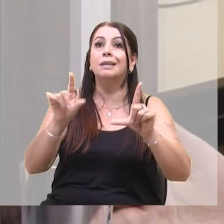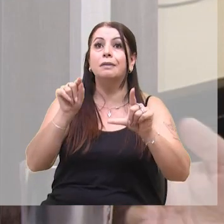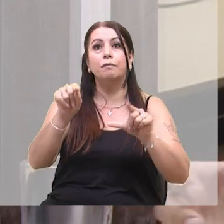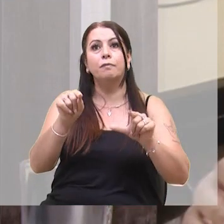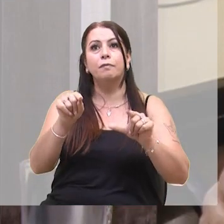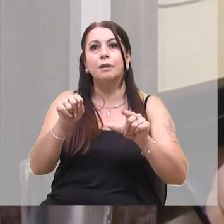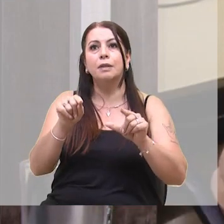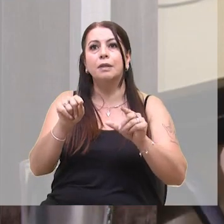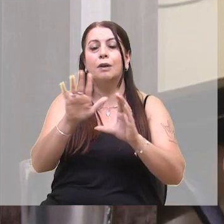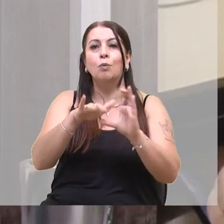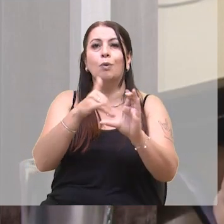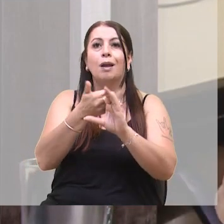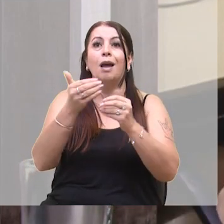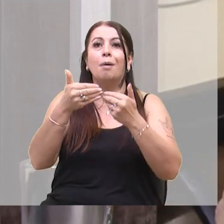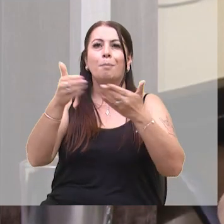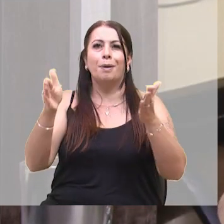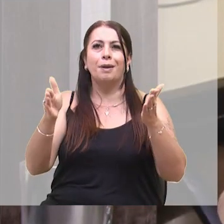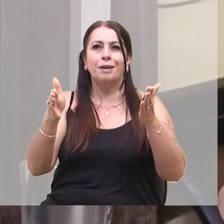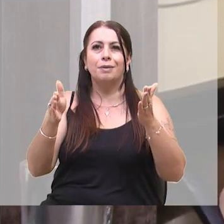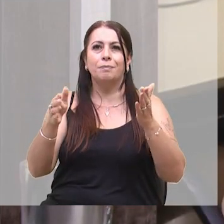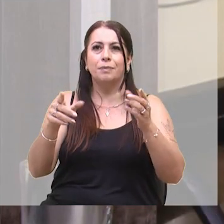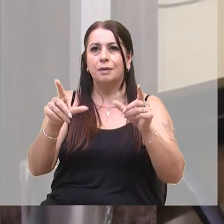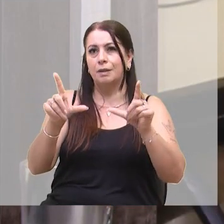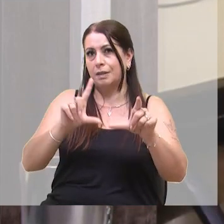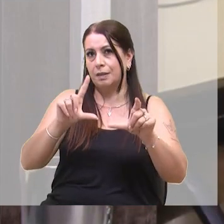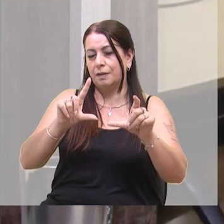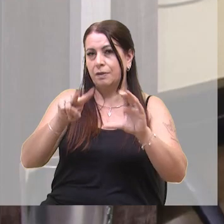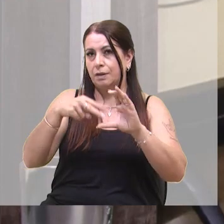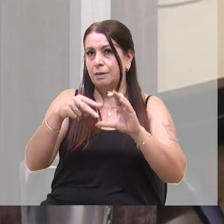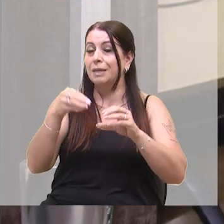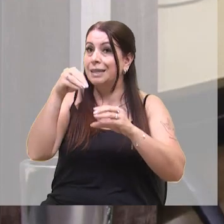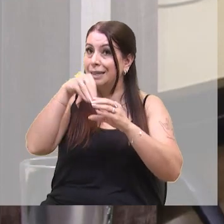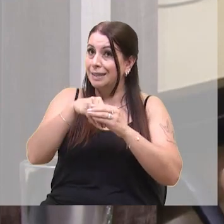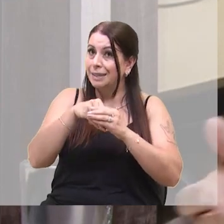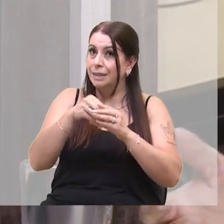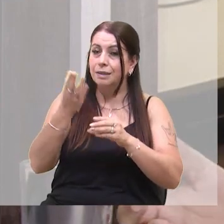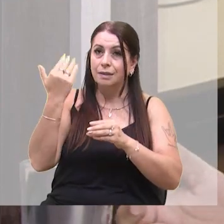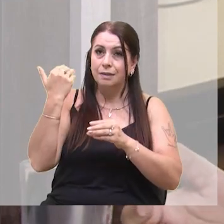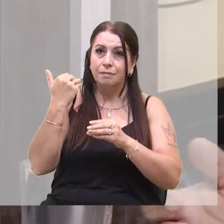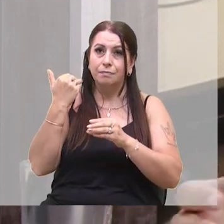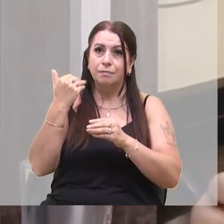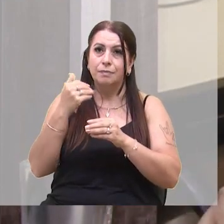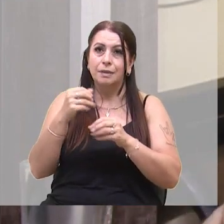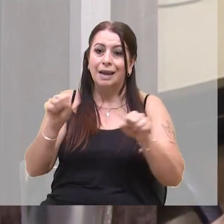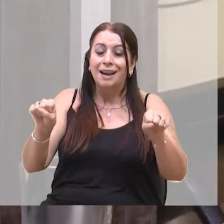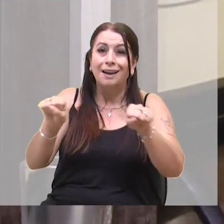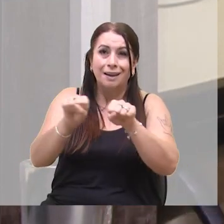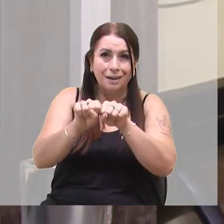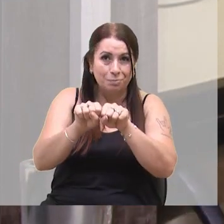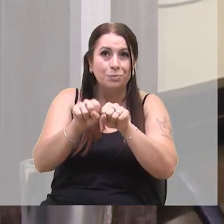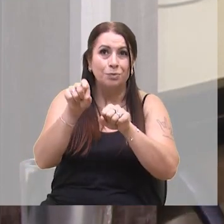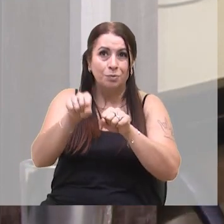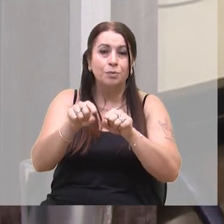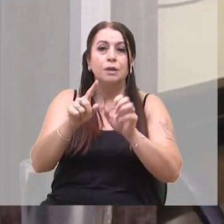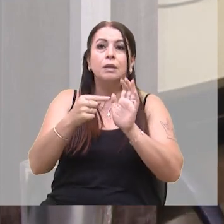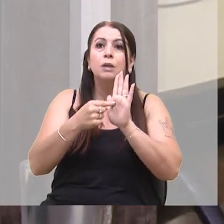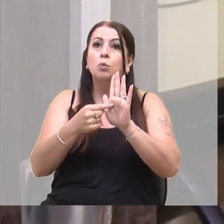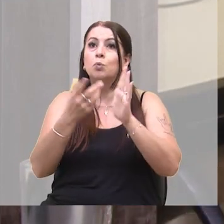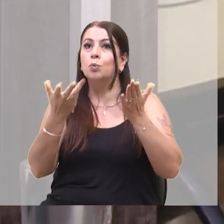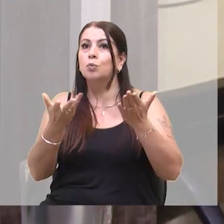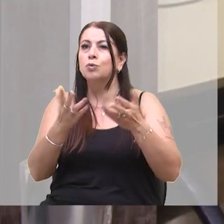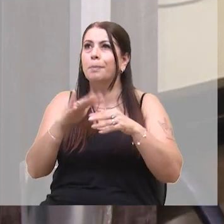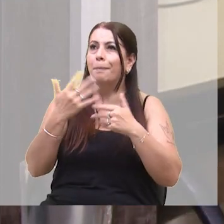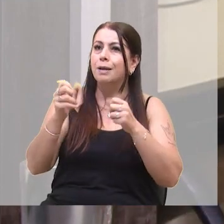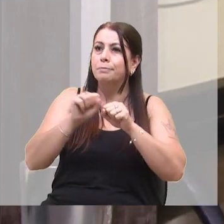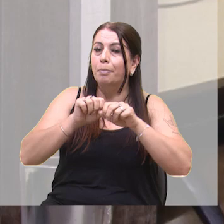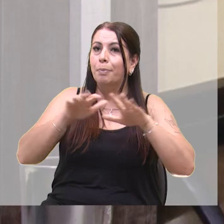questão de segurança, mas a TV em sinal aberto. Nós estamos aqui na TV Câmara, ainda dentro da antiga lei